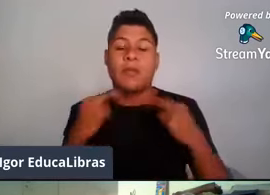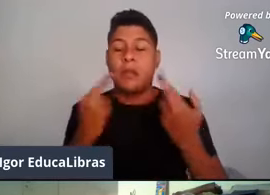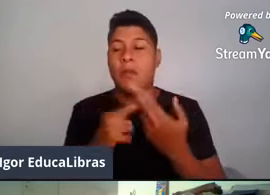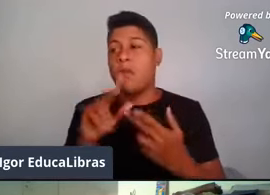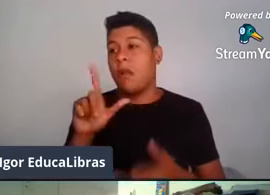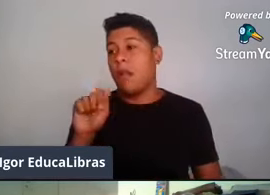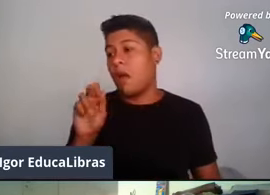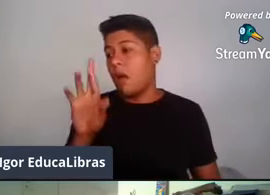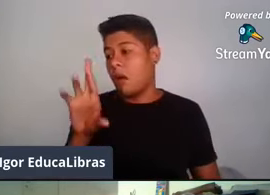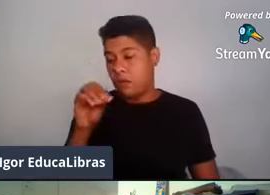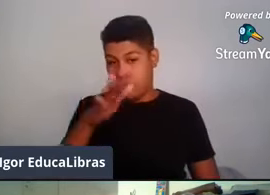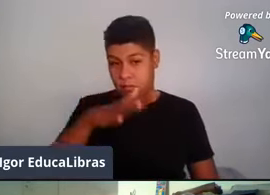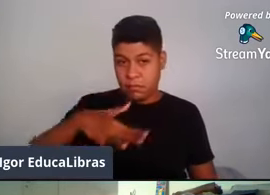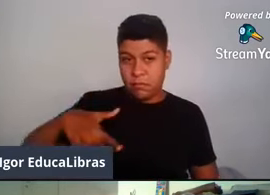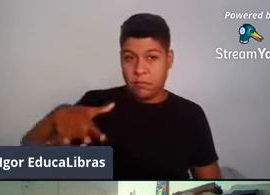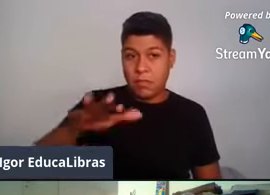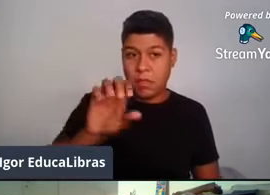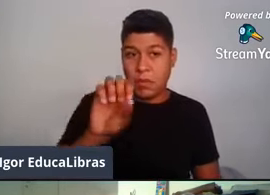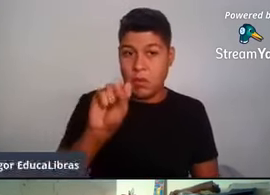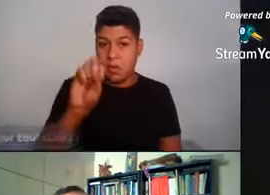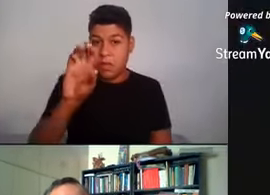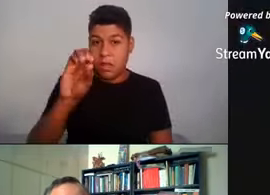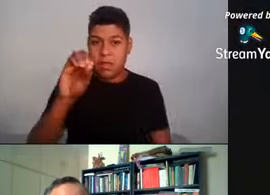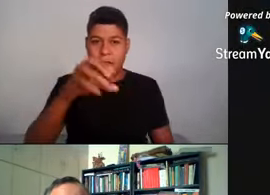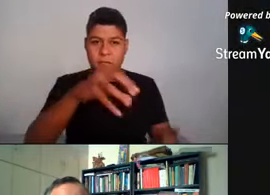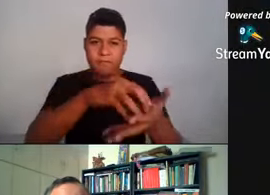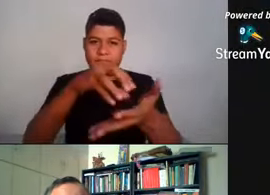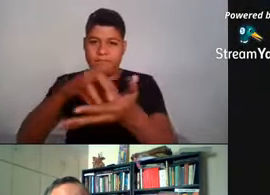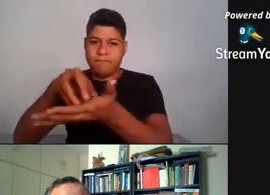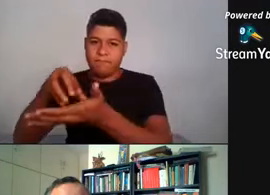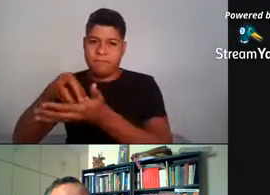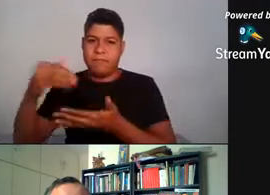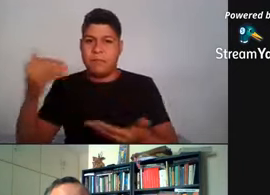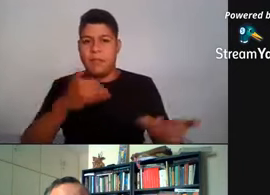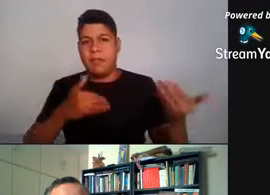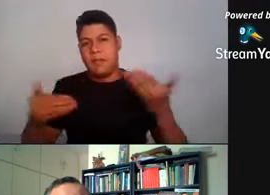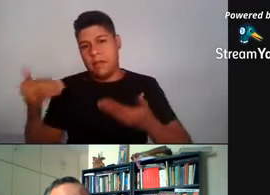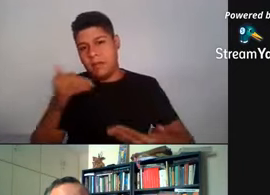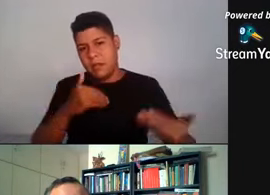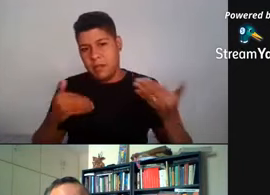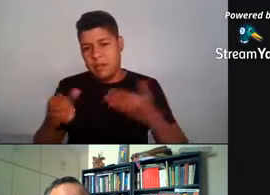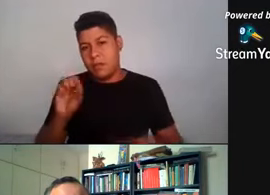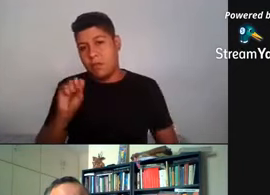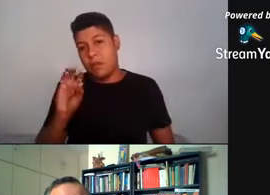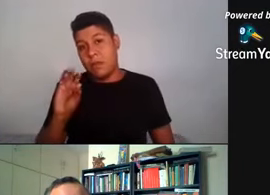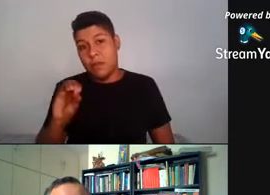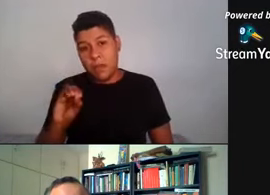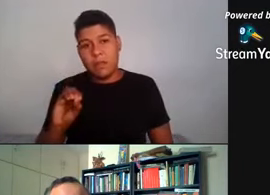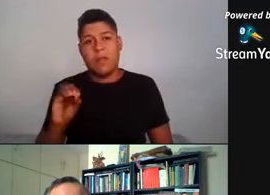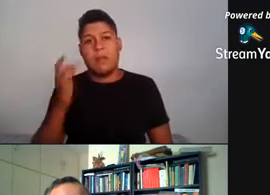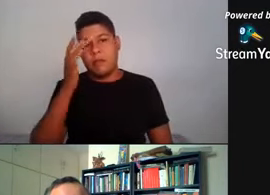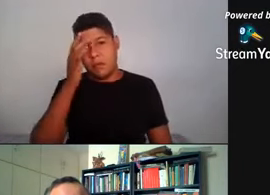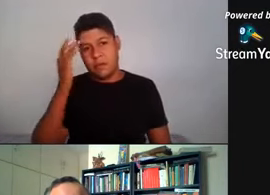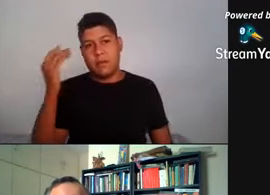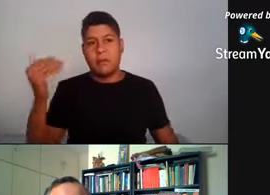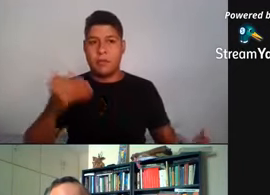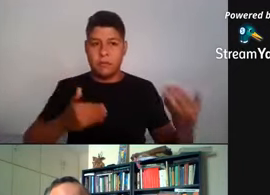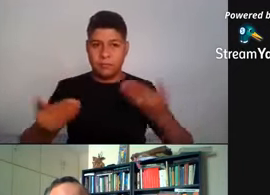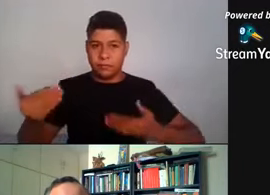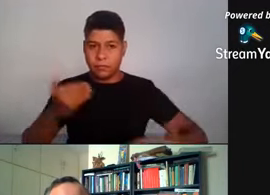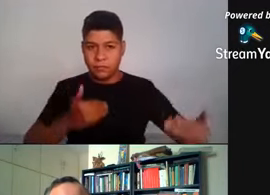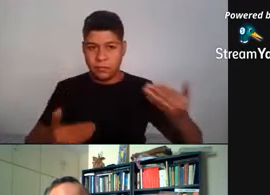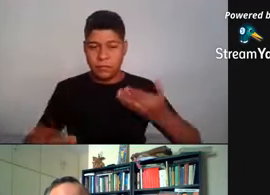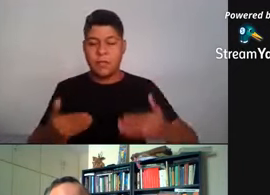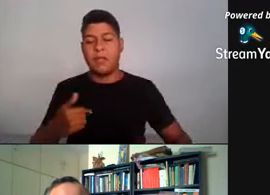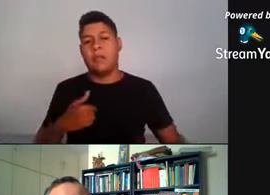sociedade civil. 80 entidades participaram. Nossa! E 80 entidades participaram. E eu